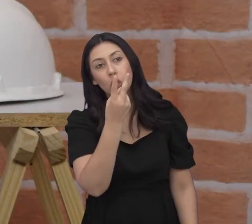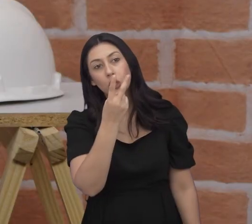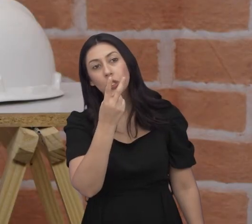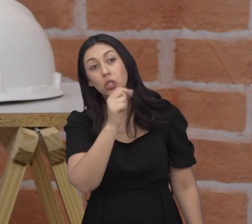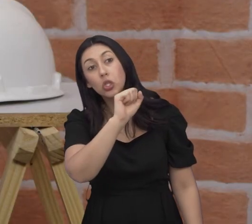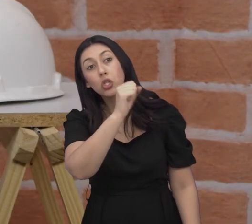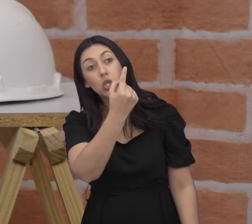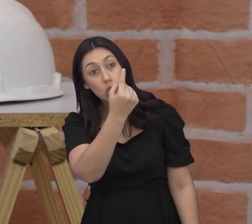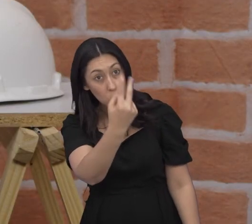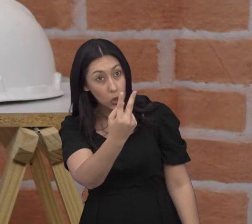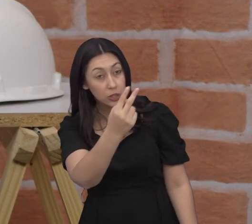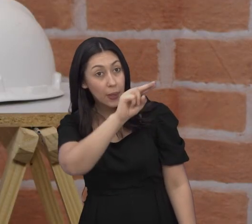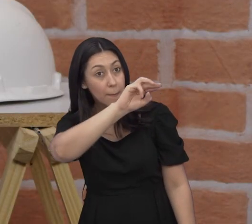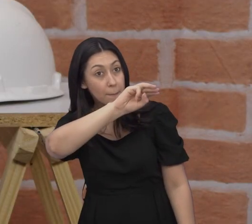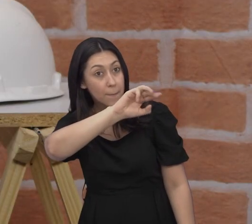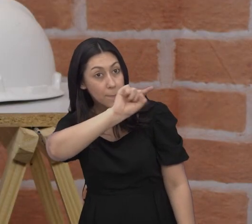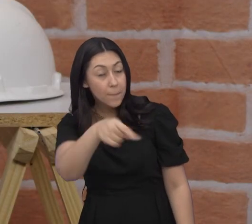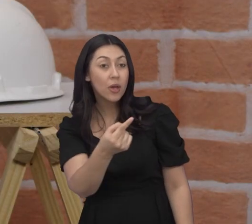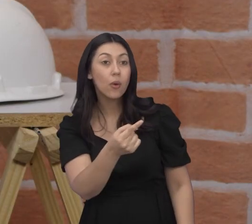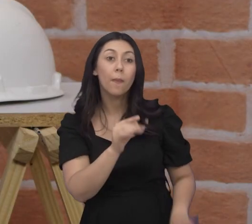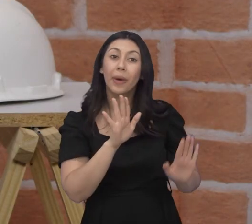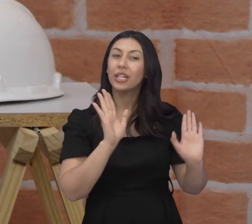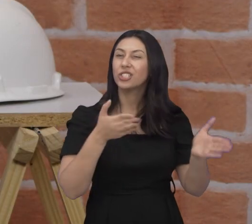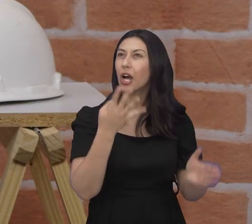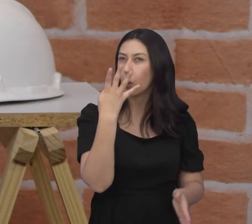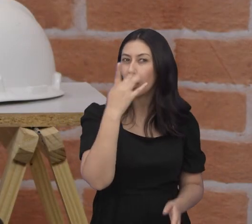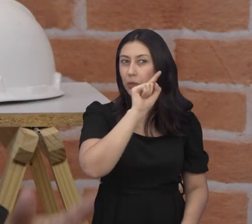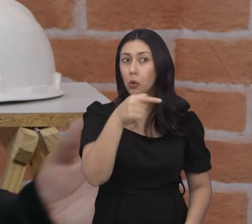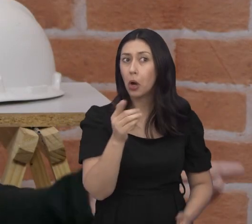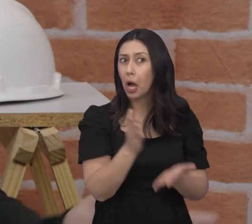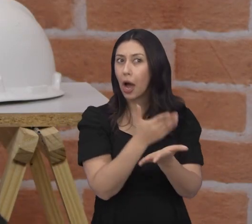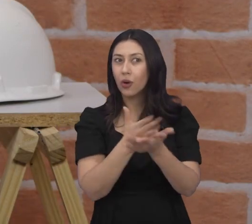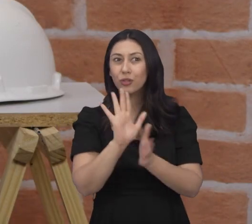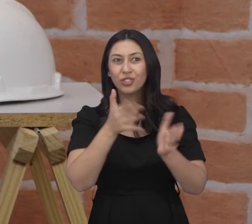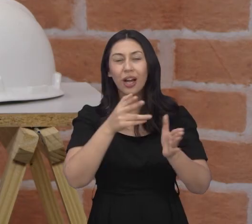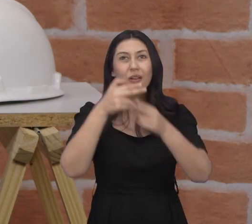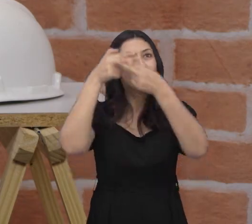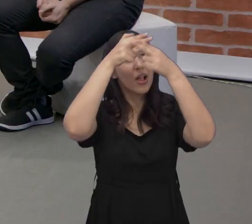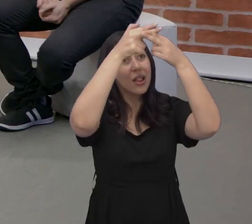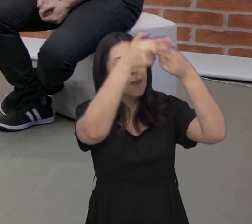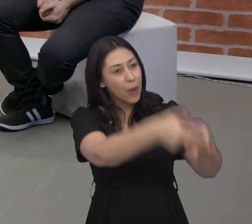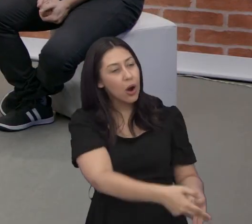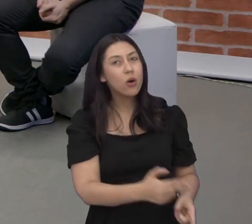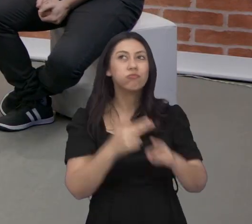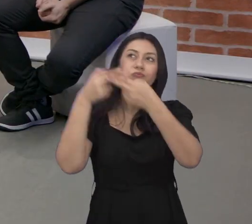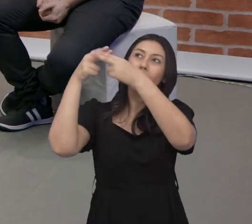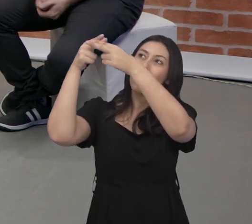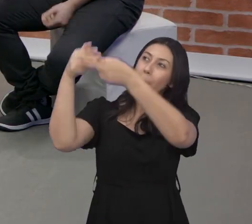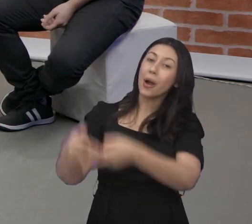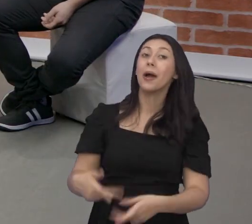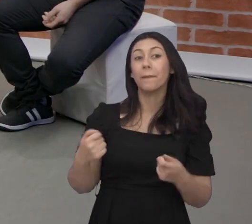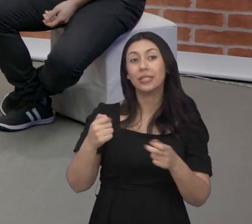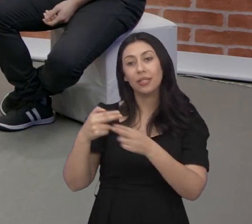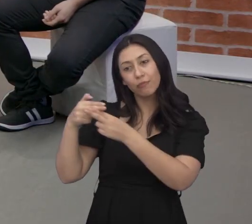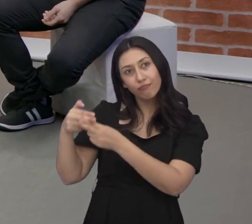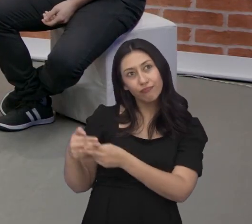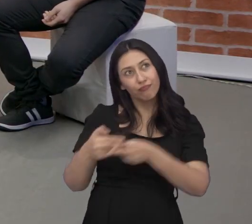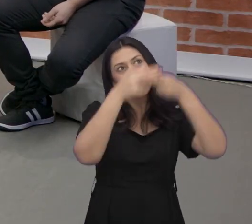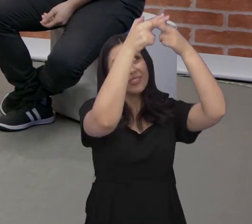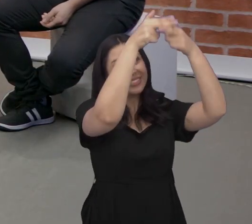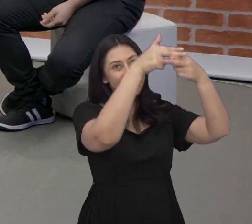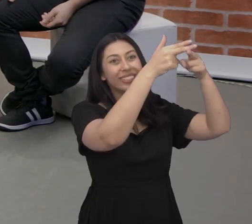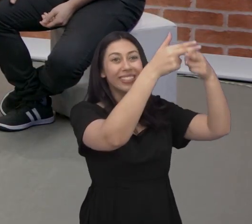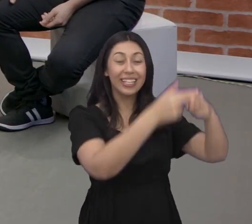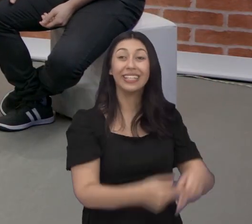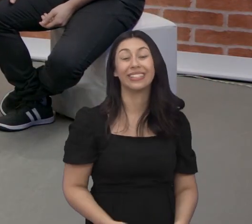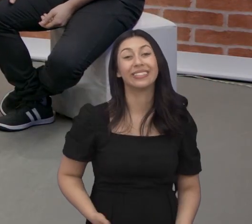12 mil satélites. Já foi em torno de 4 mil satélites lançados desses. Andou caindo alguns aí. Daí tem que repor esses. Já abre